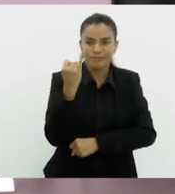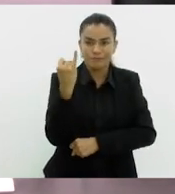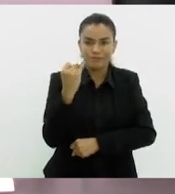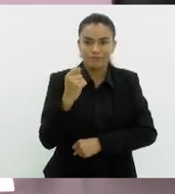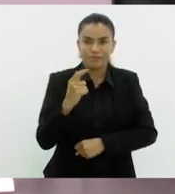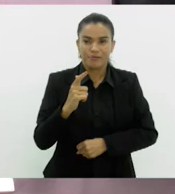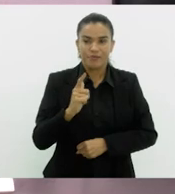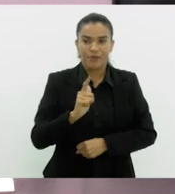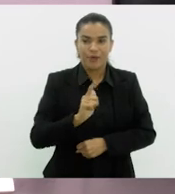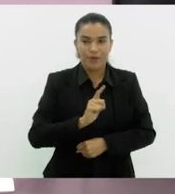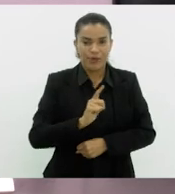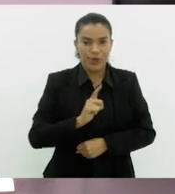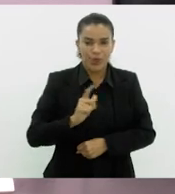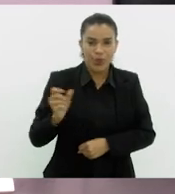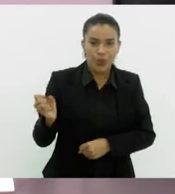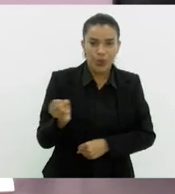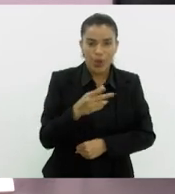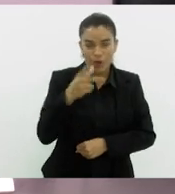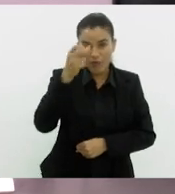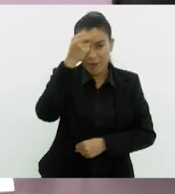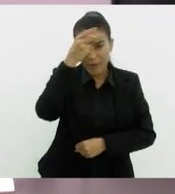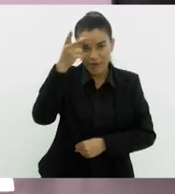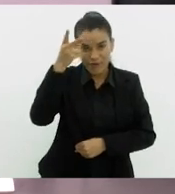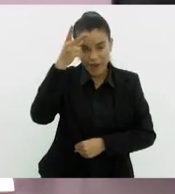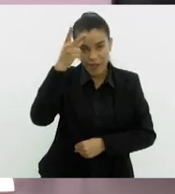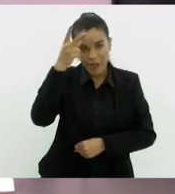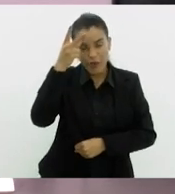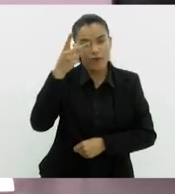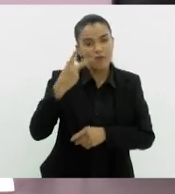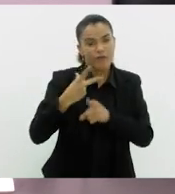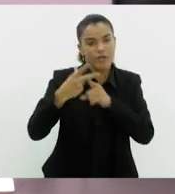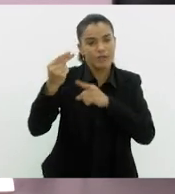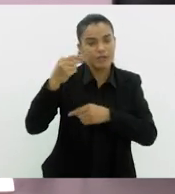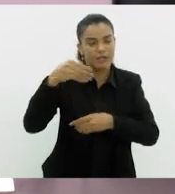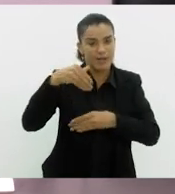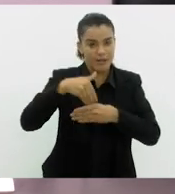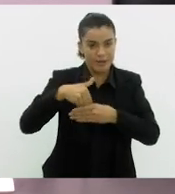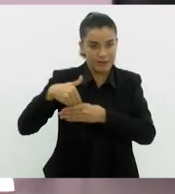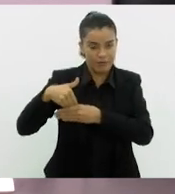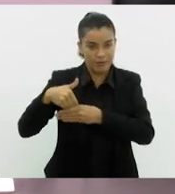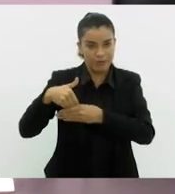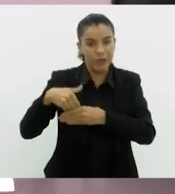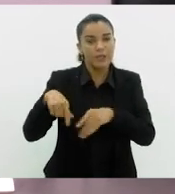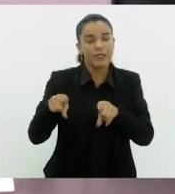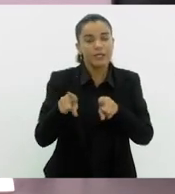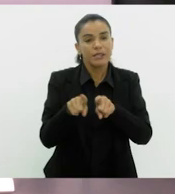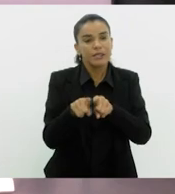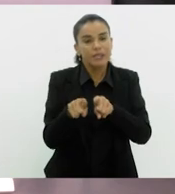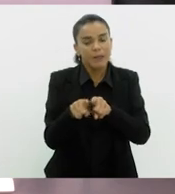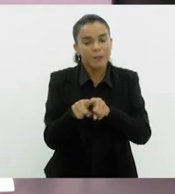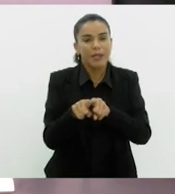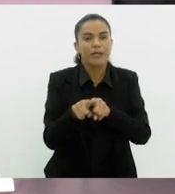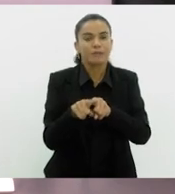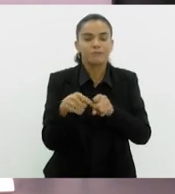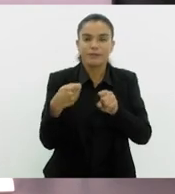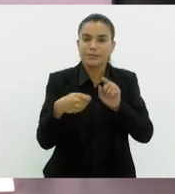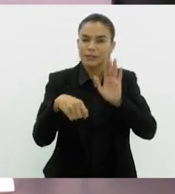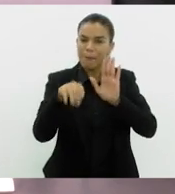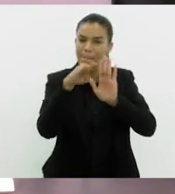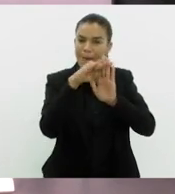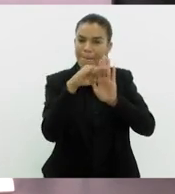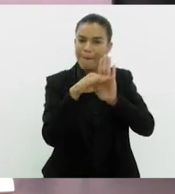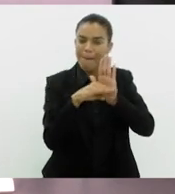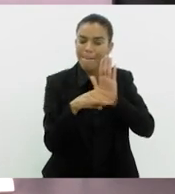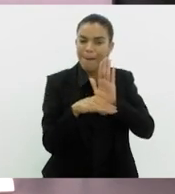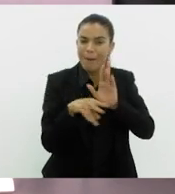teremos muitos novos prefeitos e prefeitas eleitas, e que esse tema deveria fazer parte do debate,